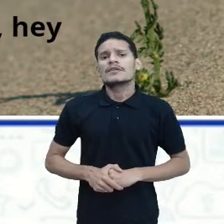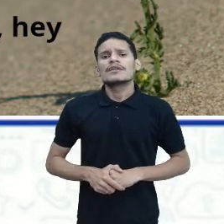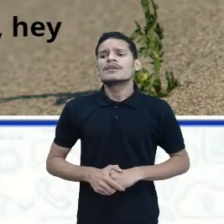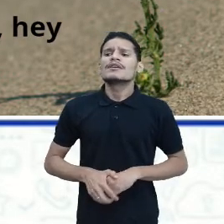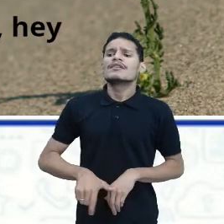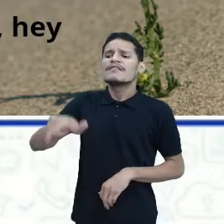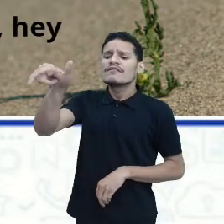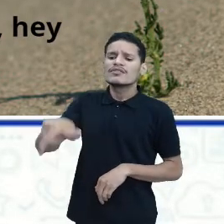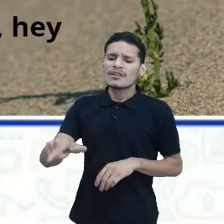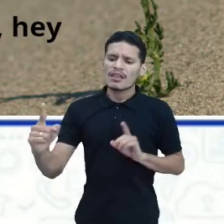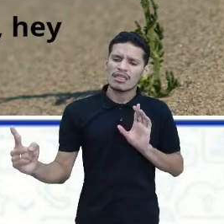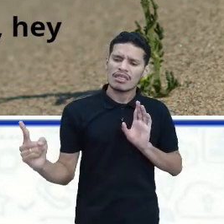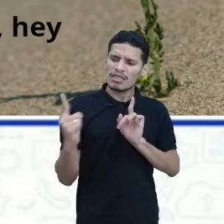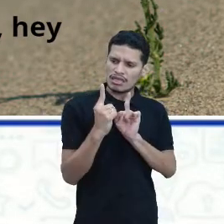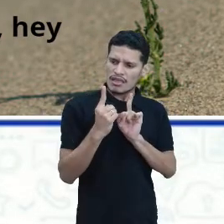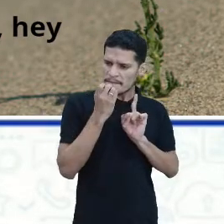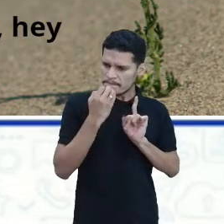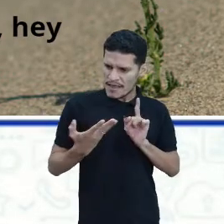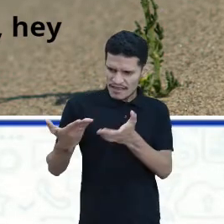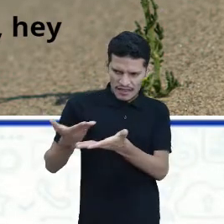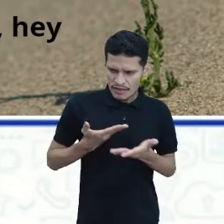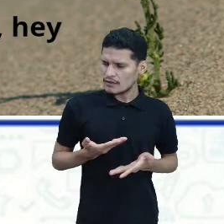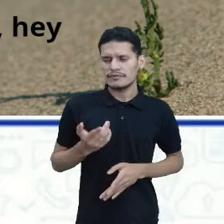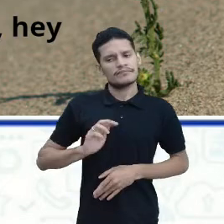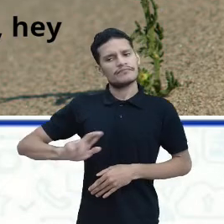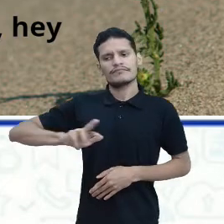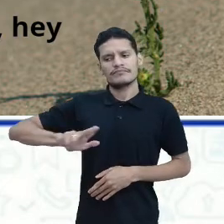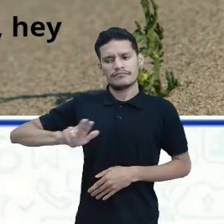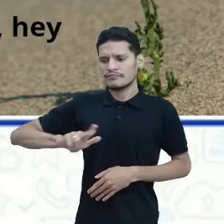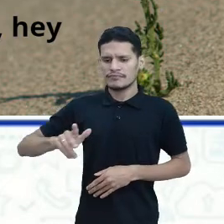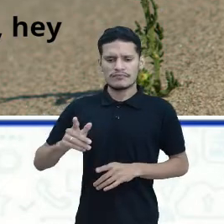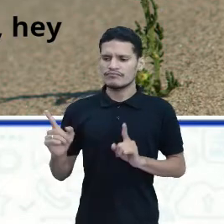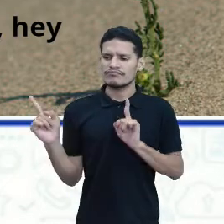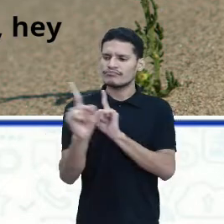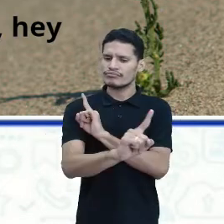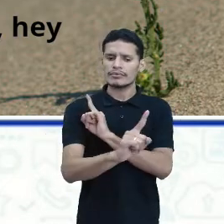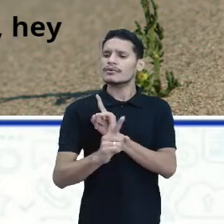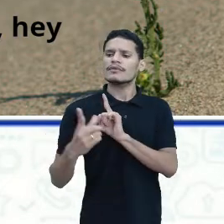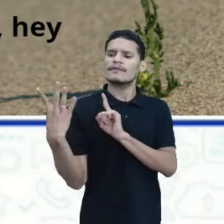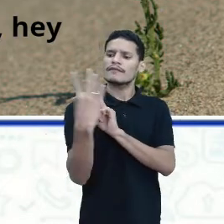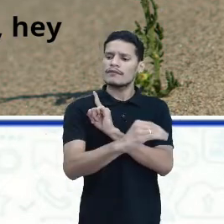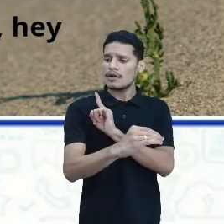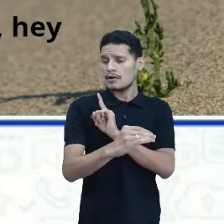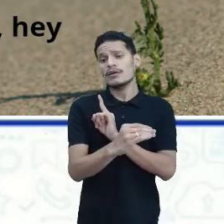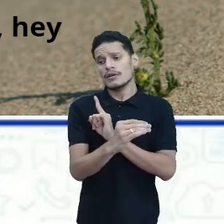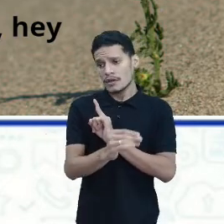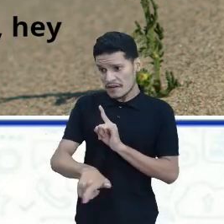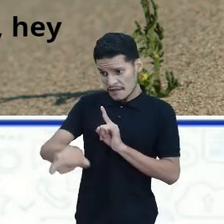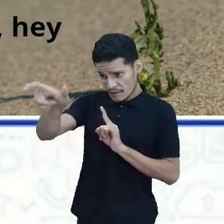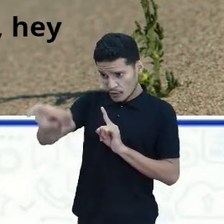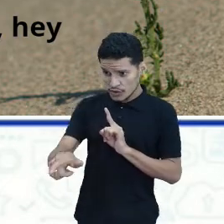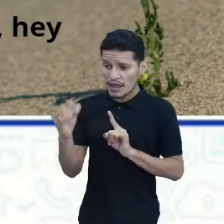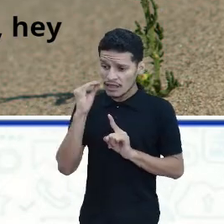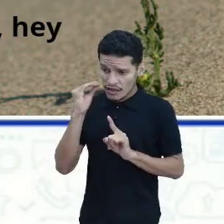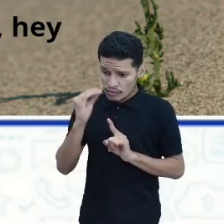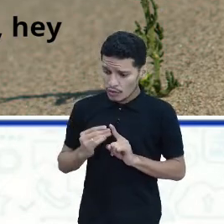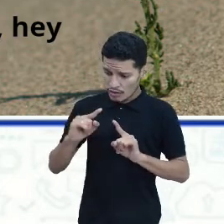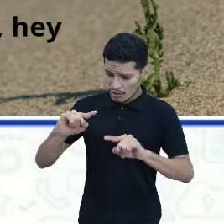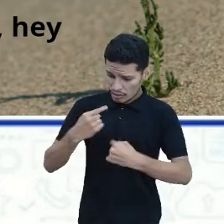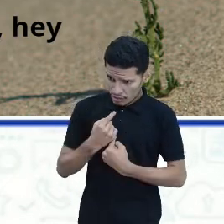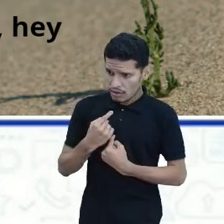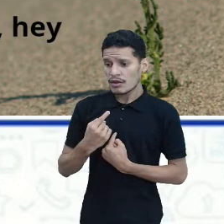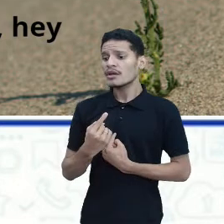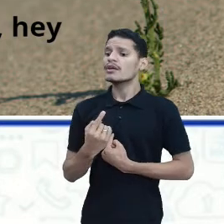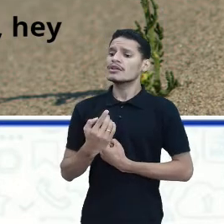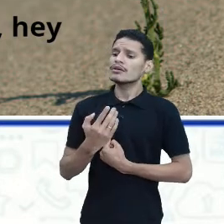mais bem-vindo. You weren't the one who tried to hurt me with your goodbye. Não foi você que tentou me magoar com seu